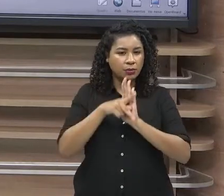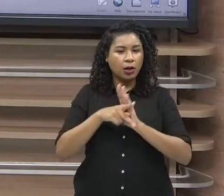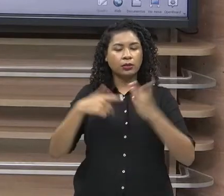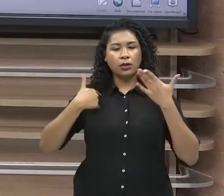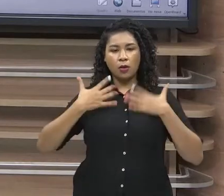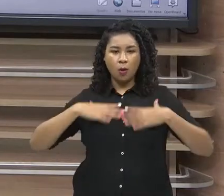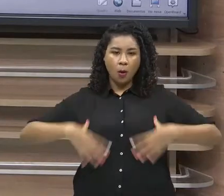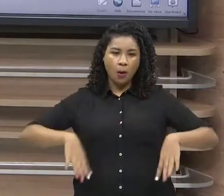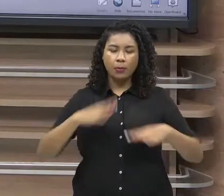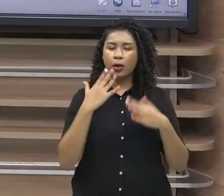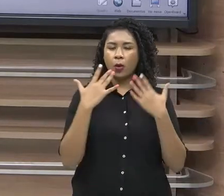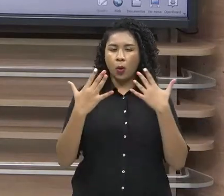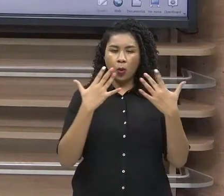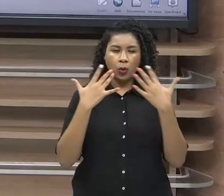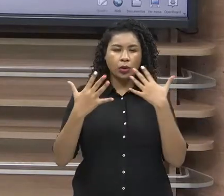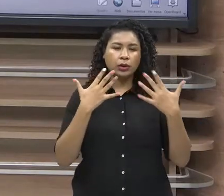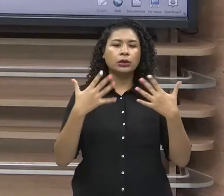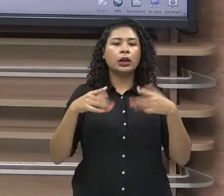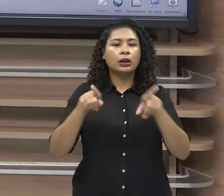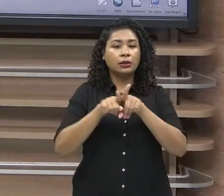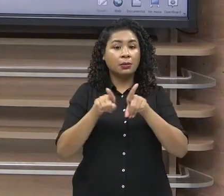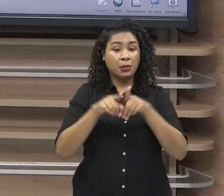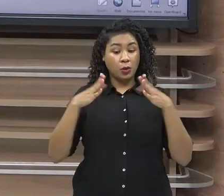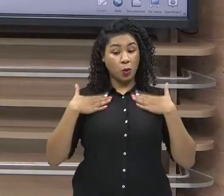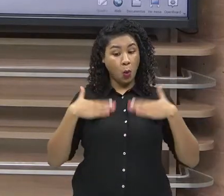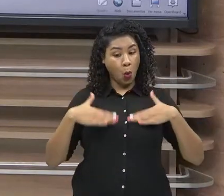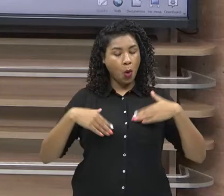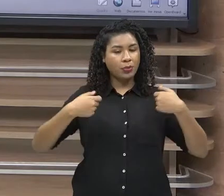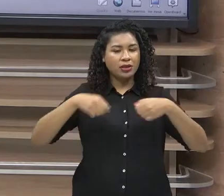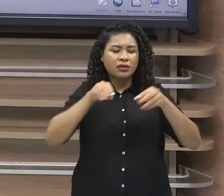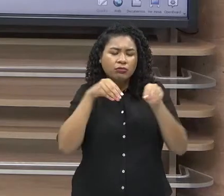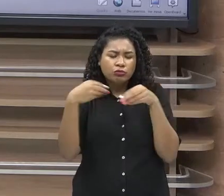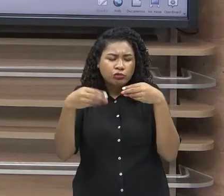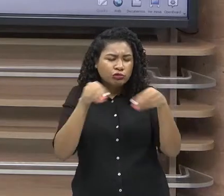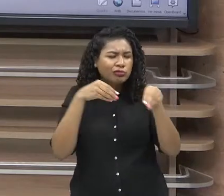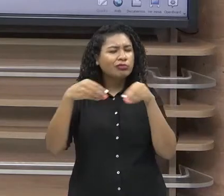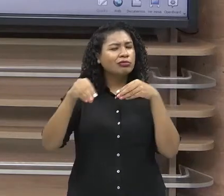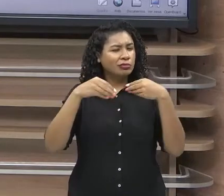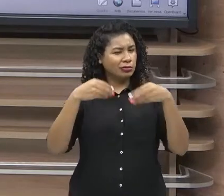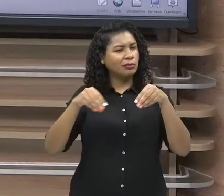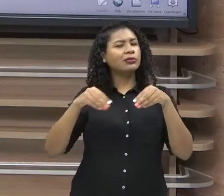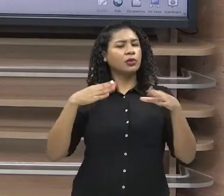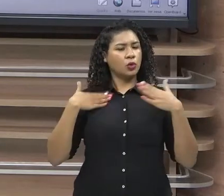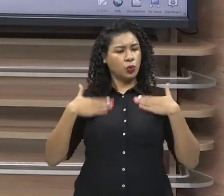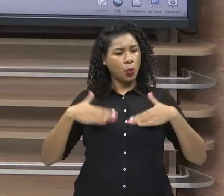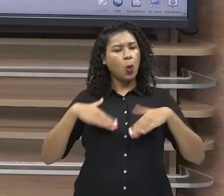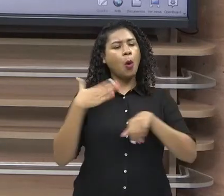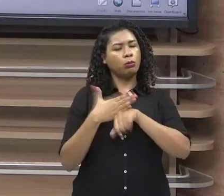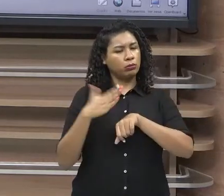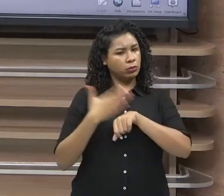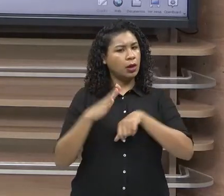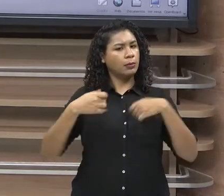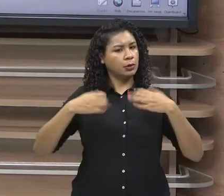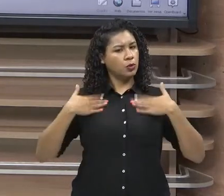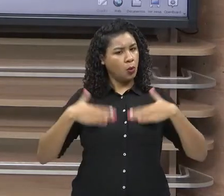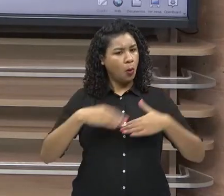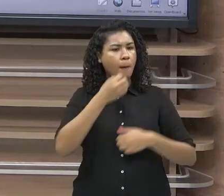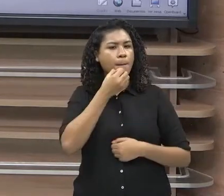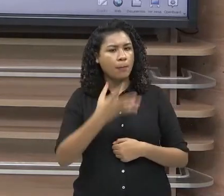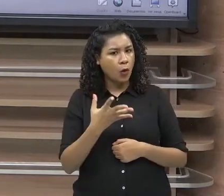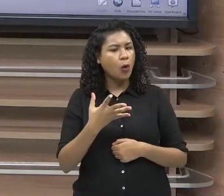tem que ter bastante flexibilidade e tem que estar bem em forma física, porque não é fácil fazer esses movimentos